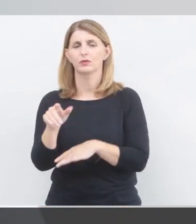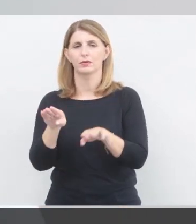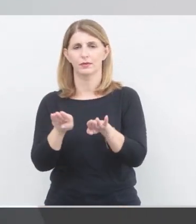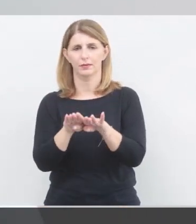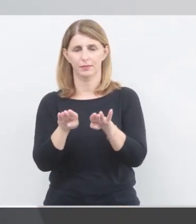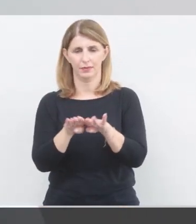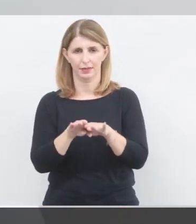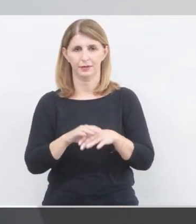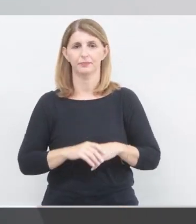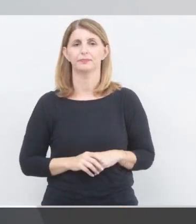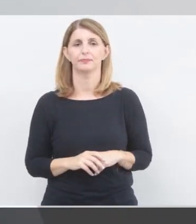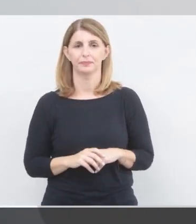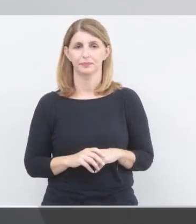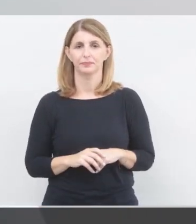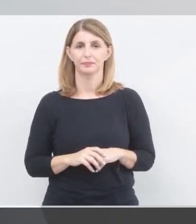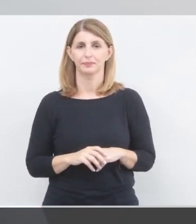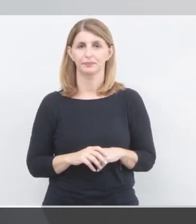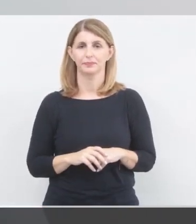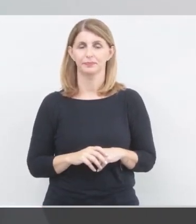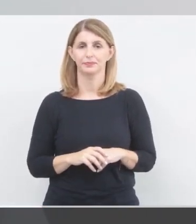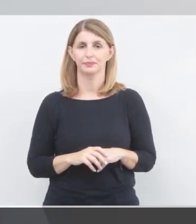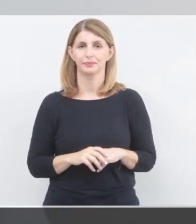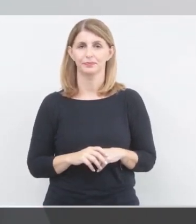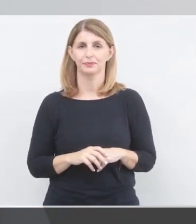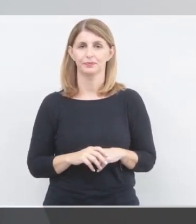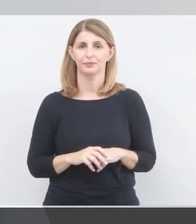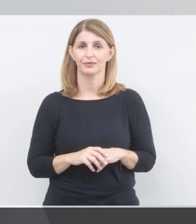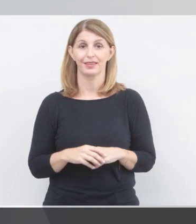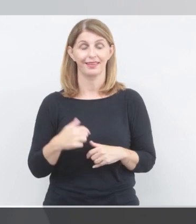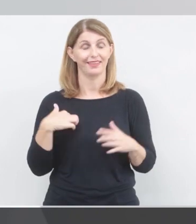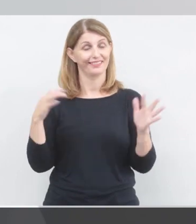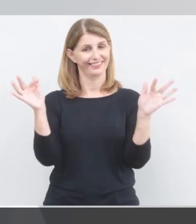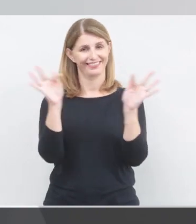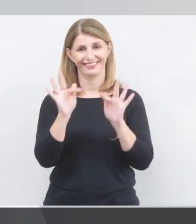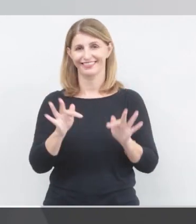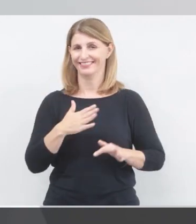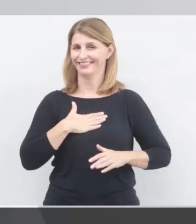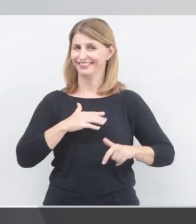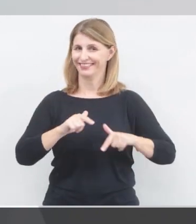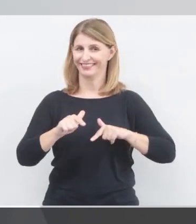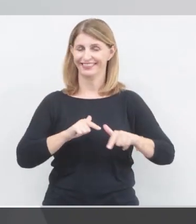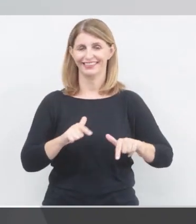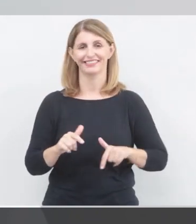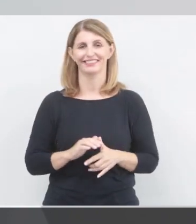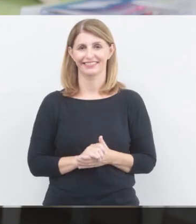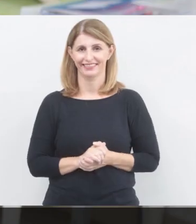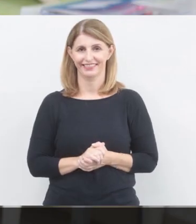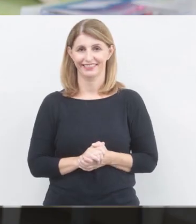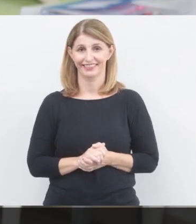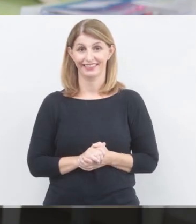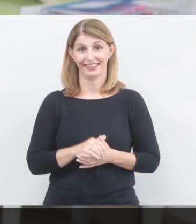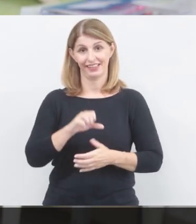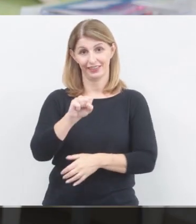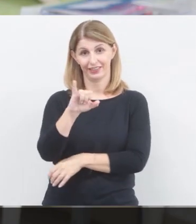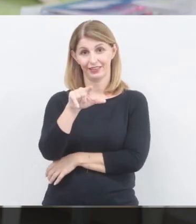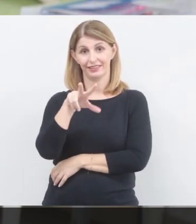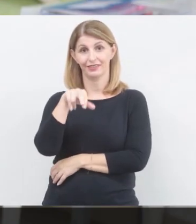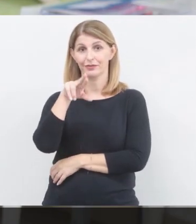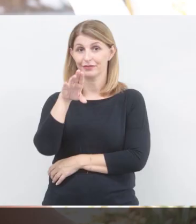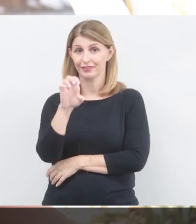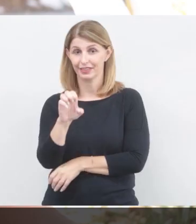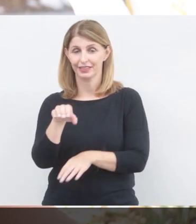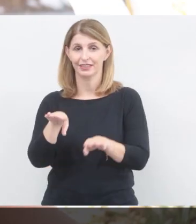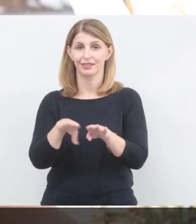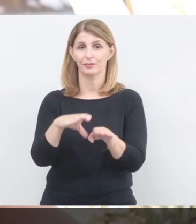a gente atende vários postos, que é muito feliz no trabalho. A Silvane, do CREAS